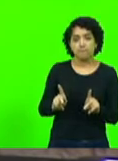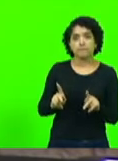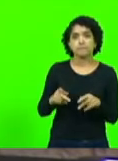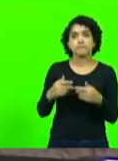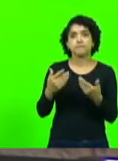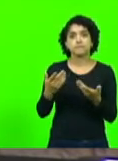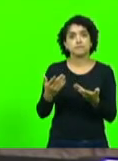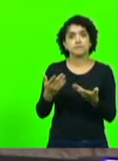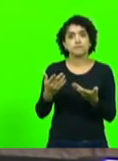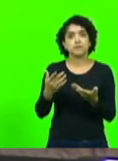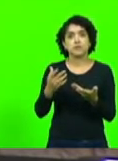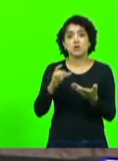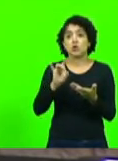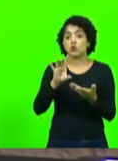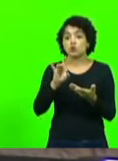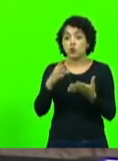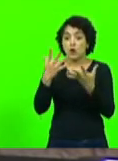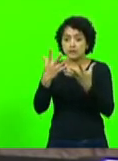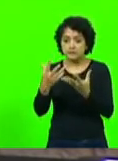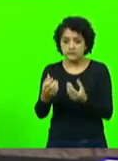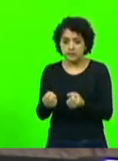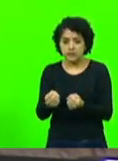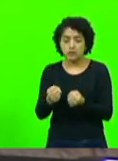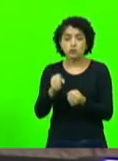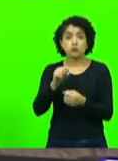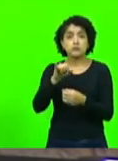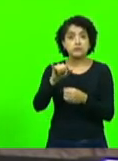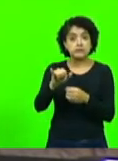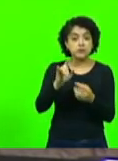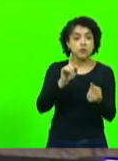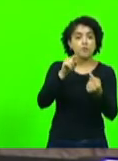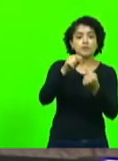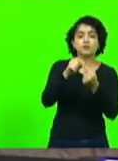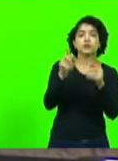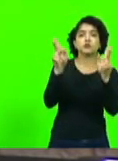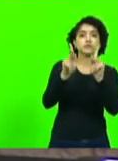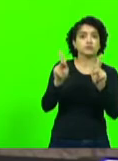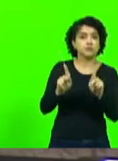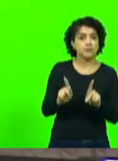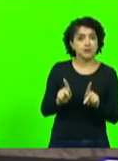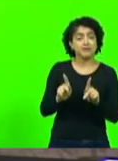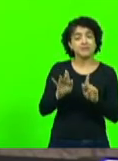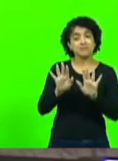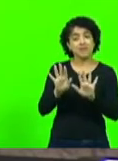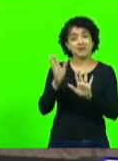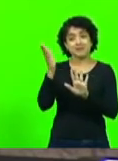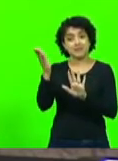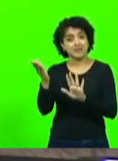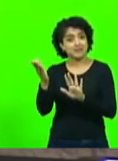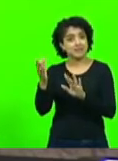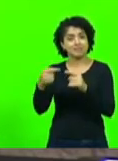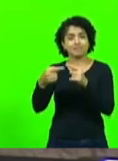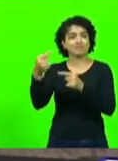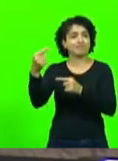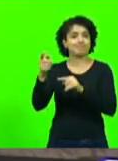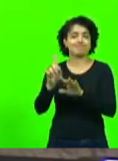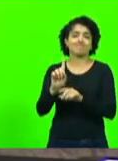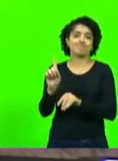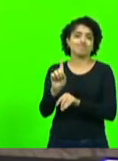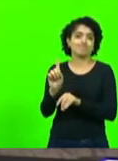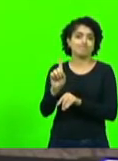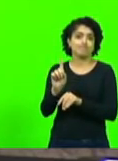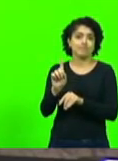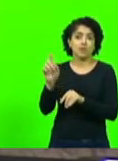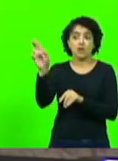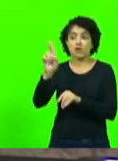Só admito a guerra nessa perspectiva, para manter a paz, que não é o caso do que estamos vendo entre